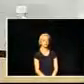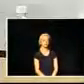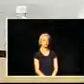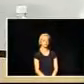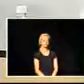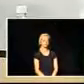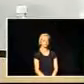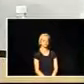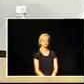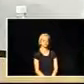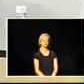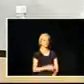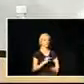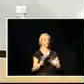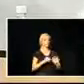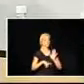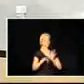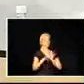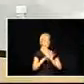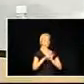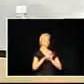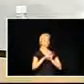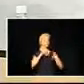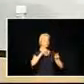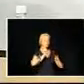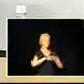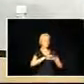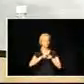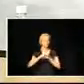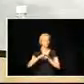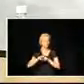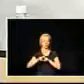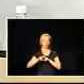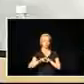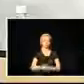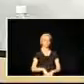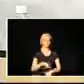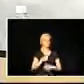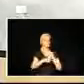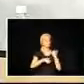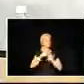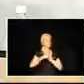número 45/2014, denomina praça vereador Guido de Moura Salles.